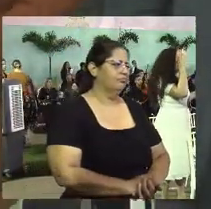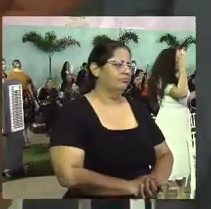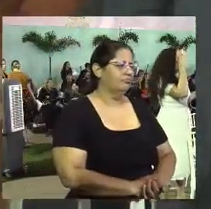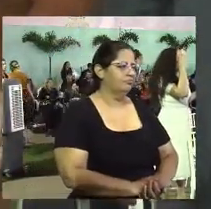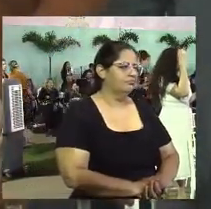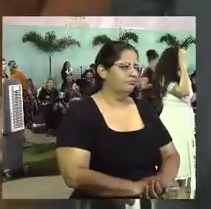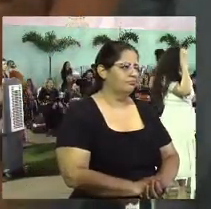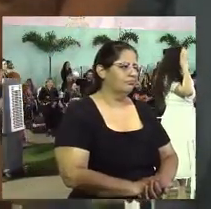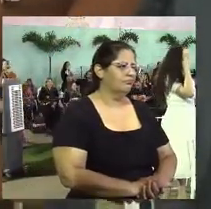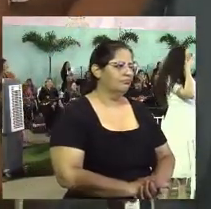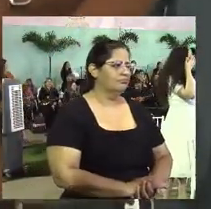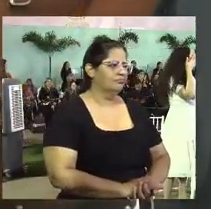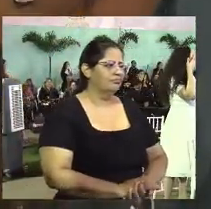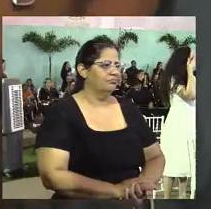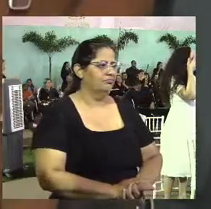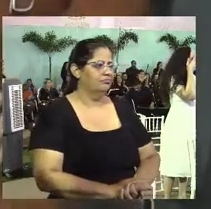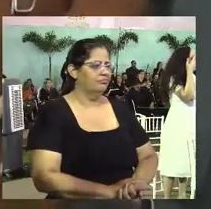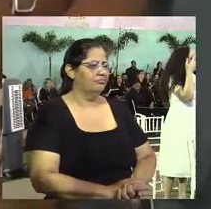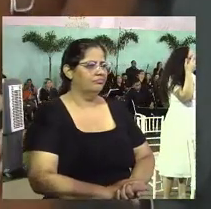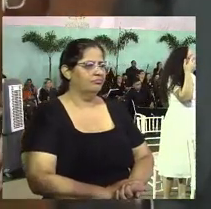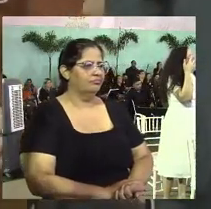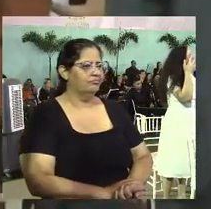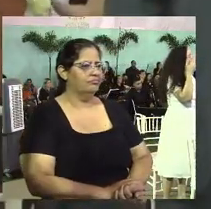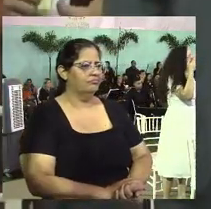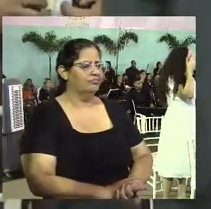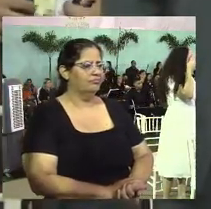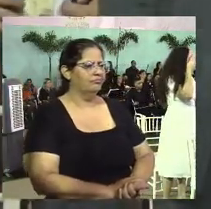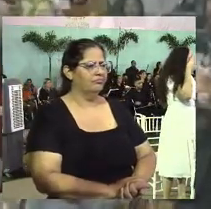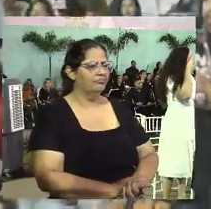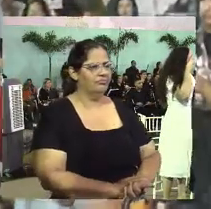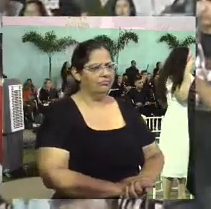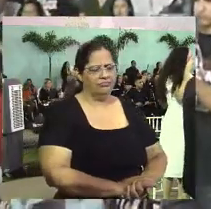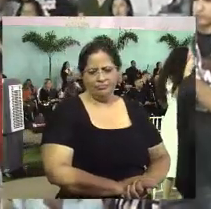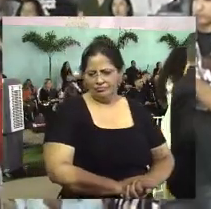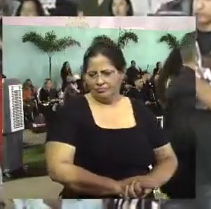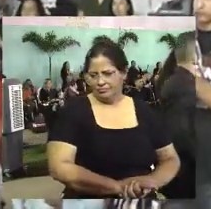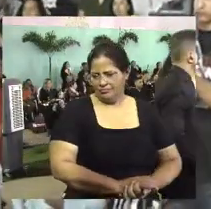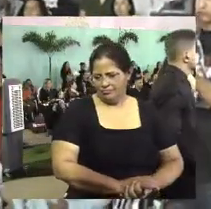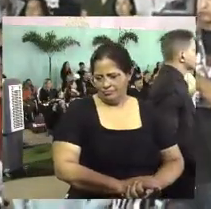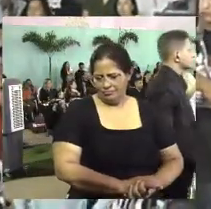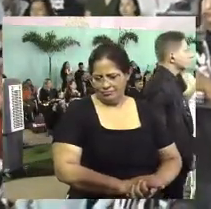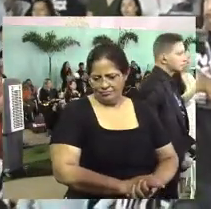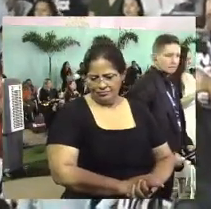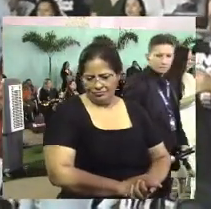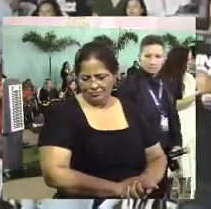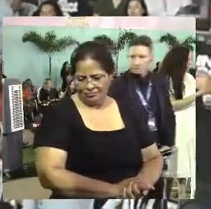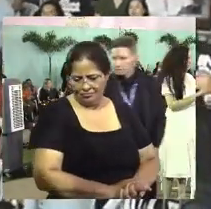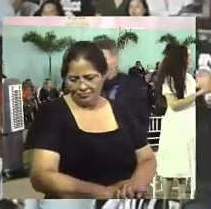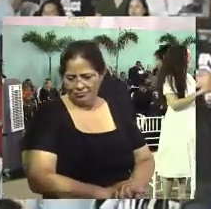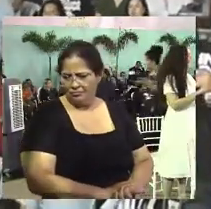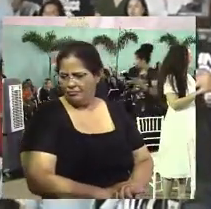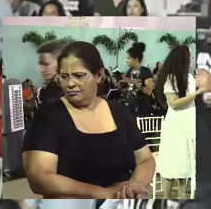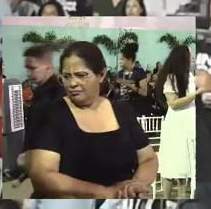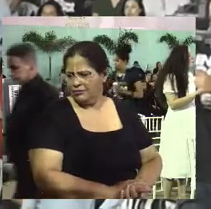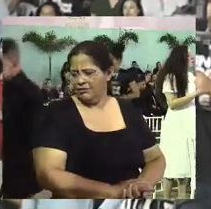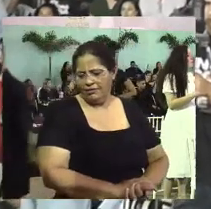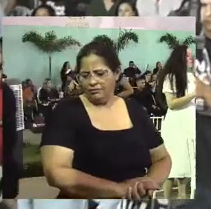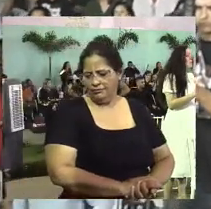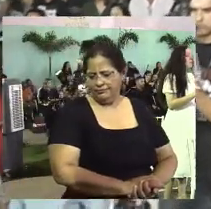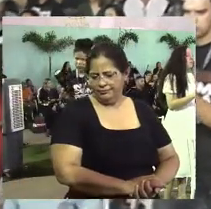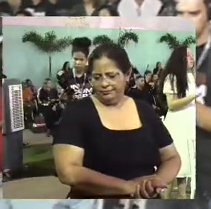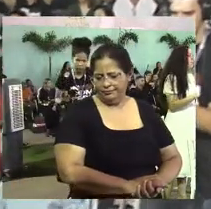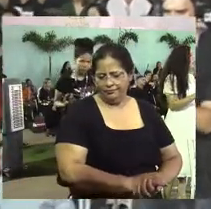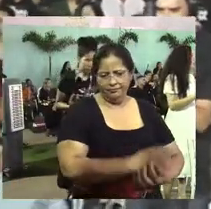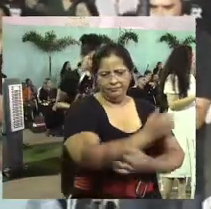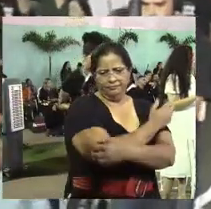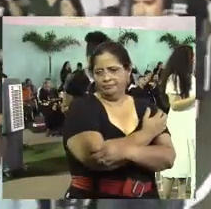eu vou cantar quero calorise aí um chamam de você tem valor Mover